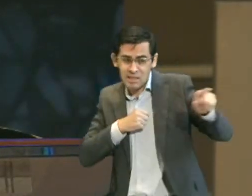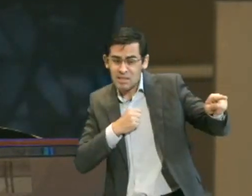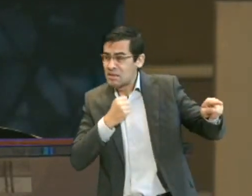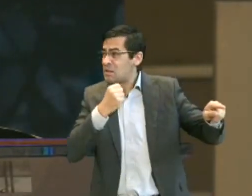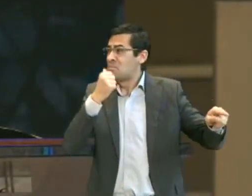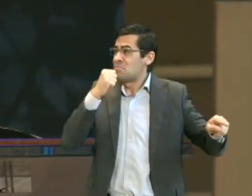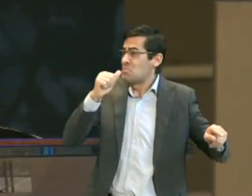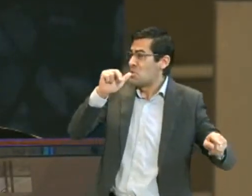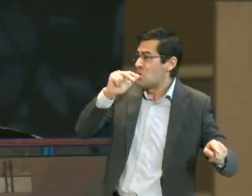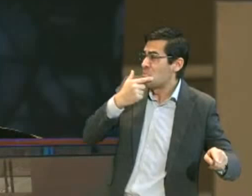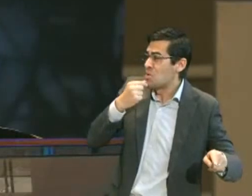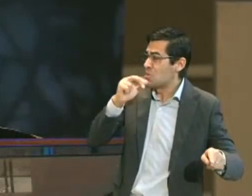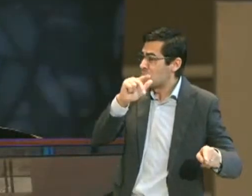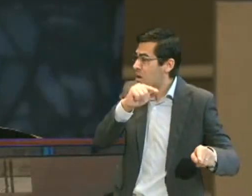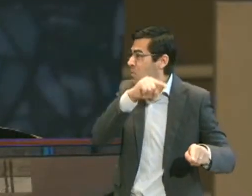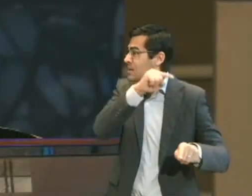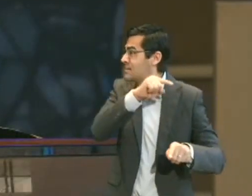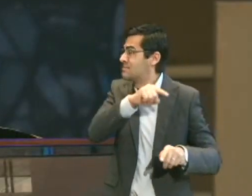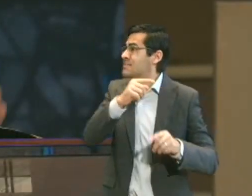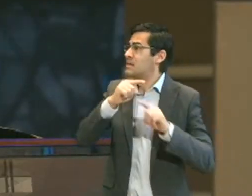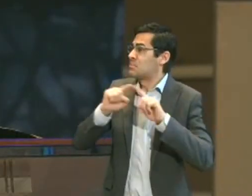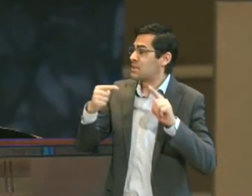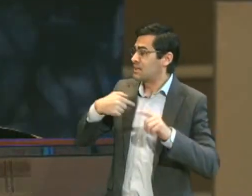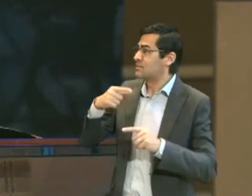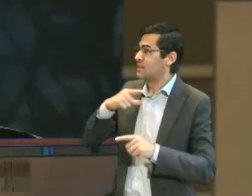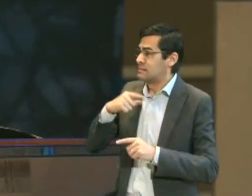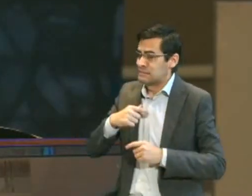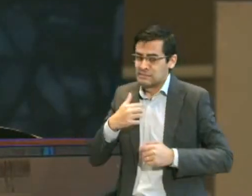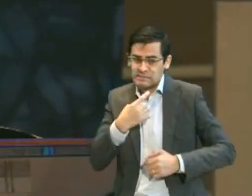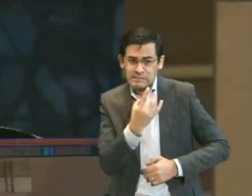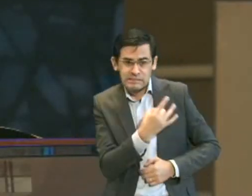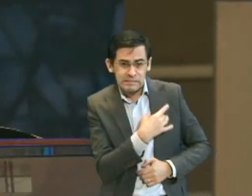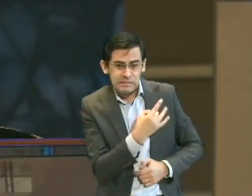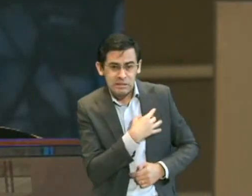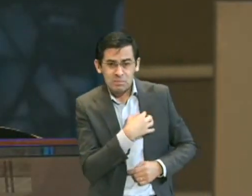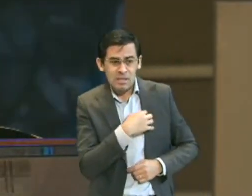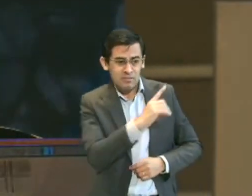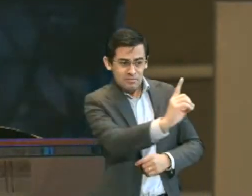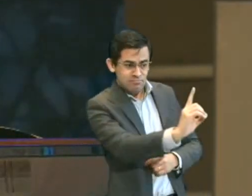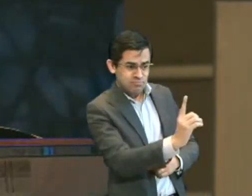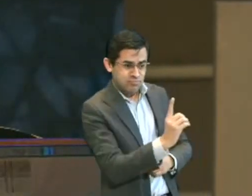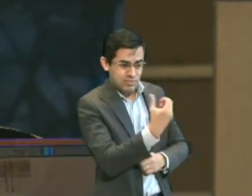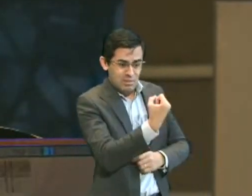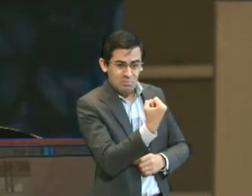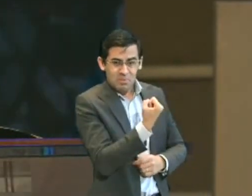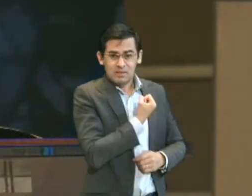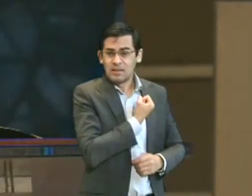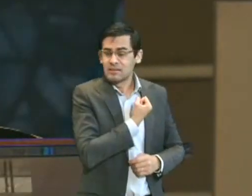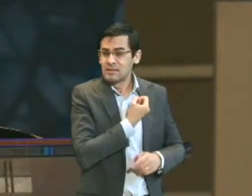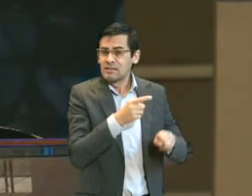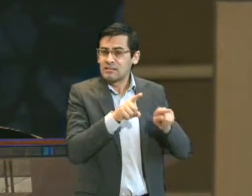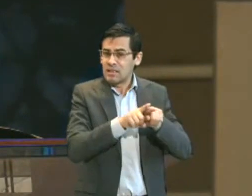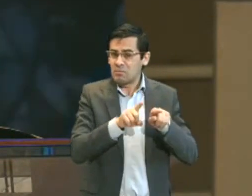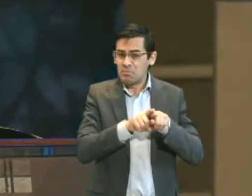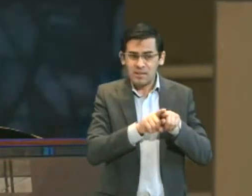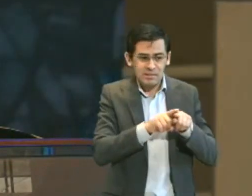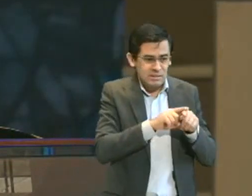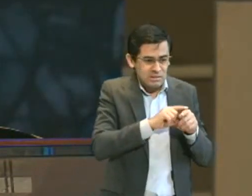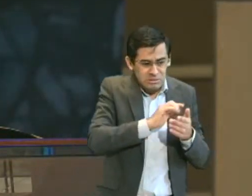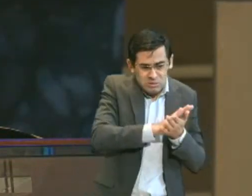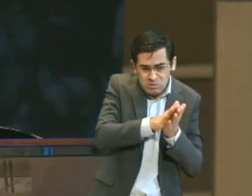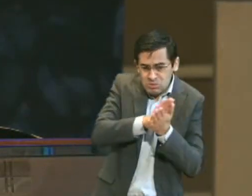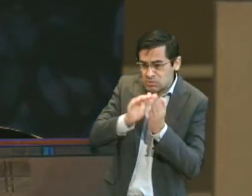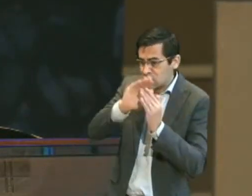Esaú, porque eu o temo, para que não venha ele matar-me e as mães com